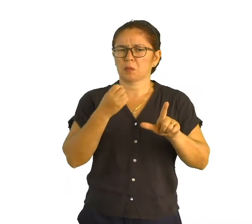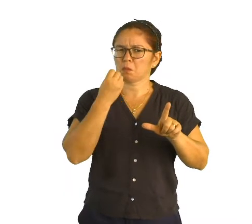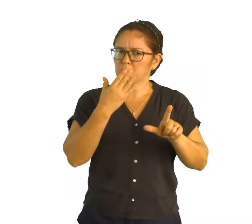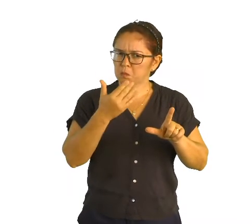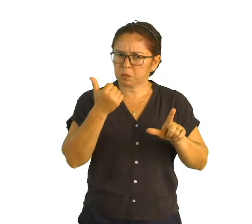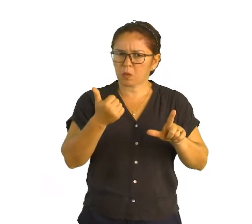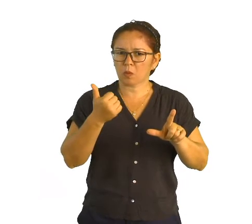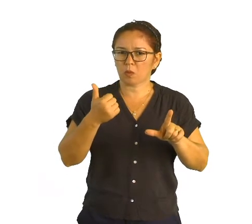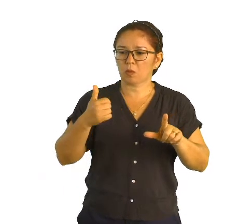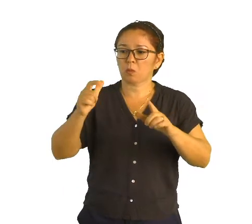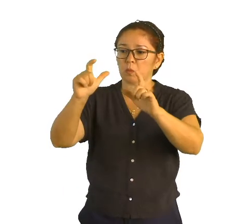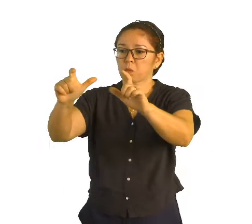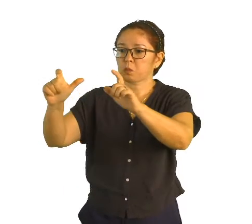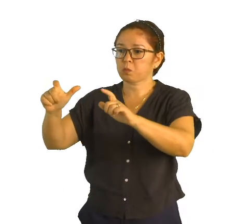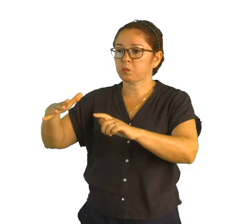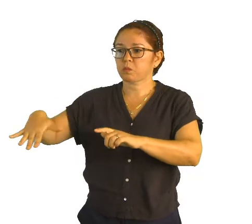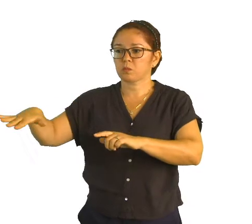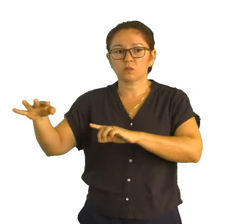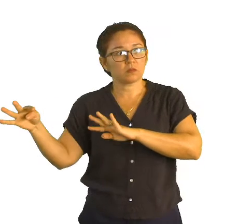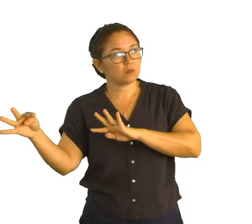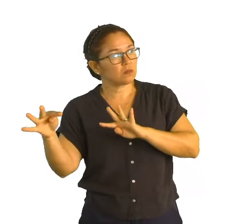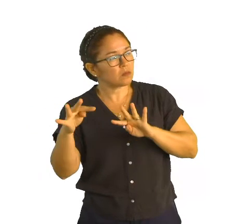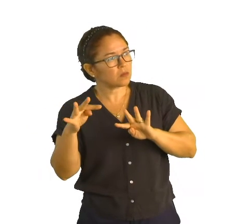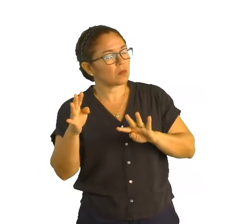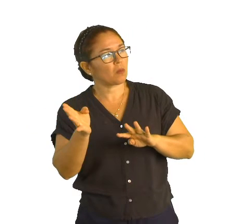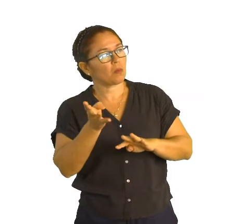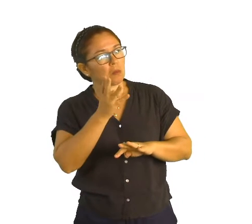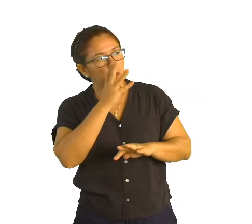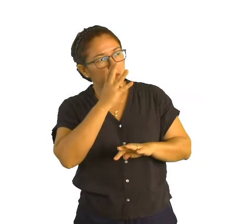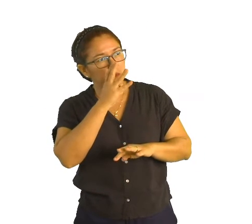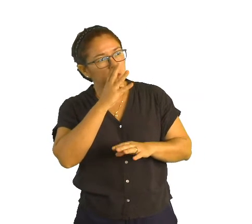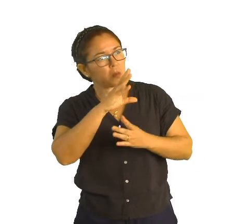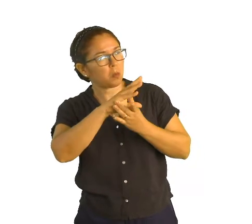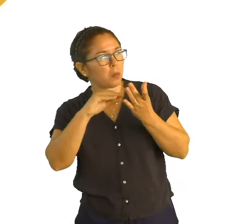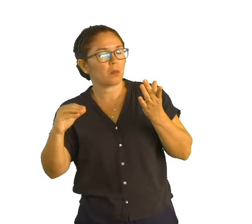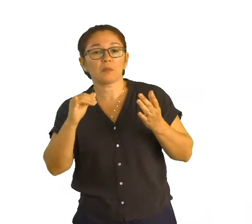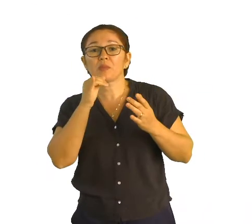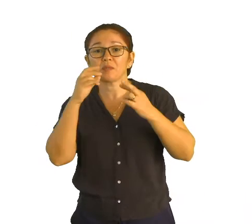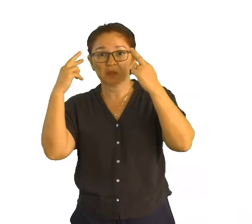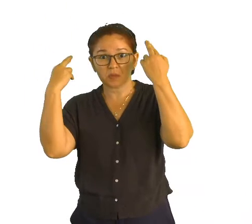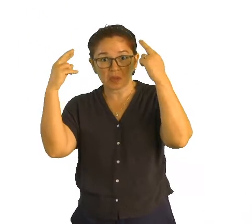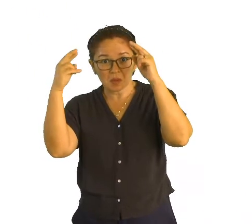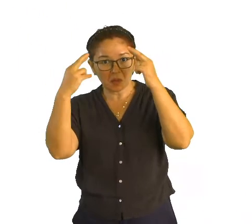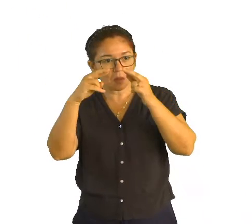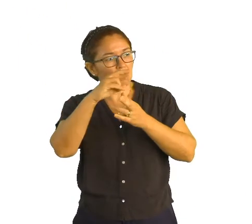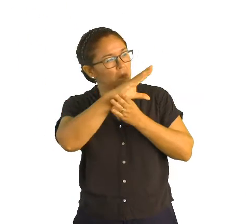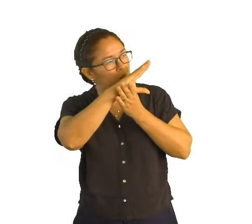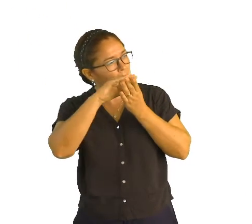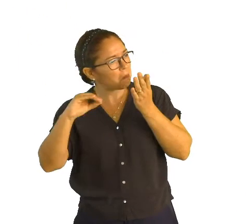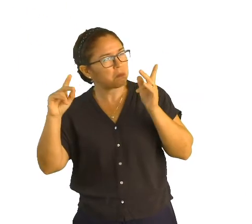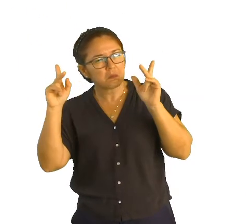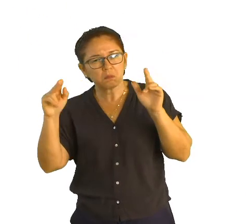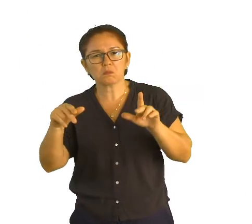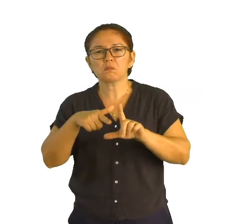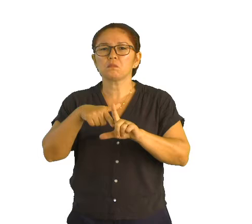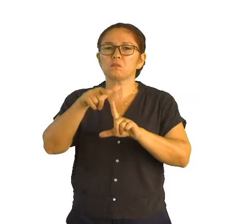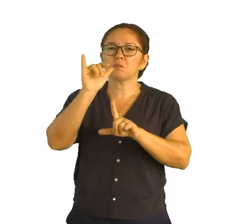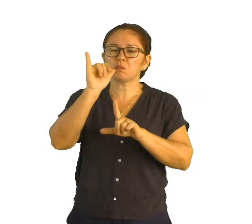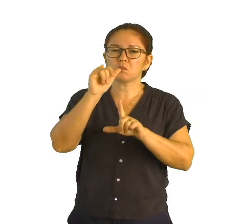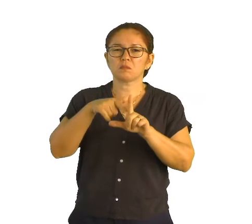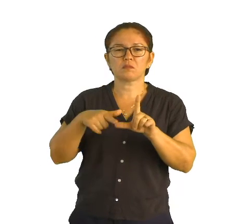gregos buscaram no Egito novas aplicações para ela. Por volta de